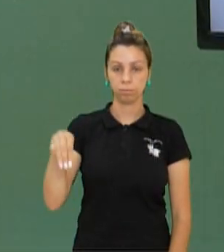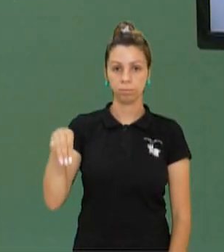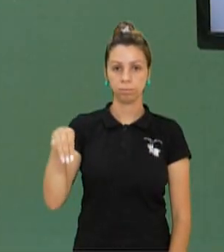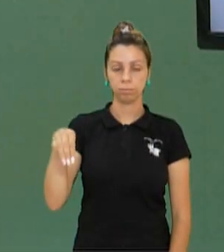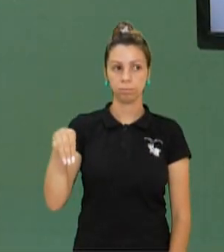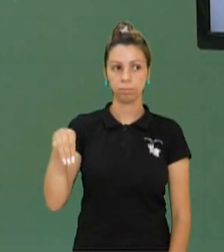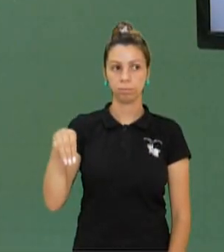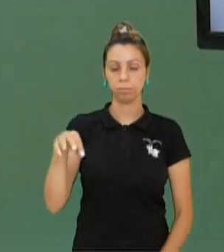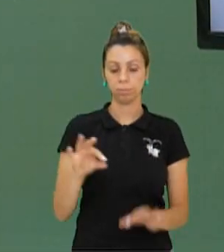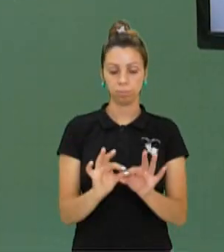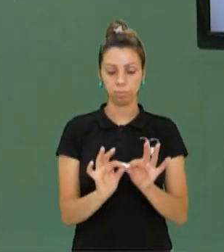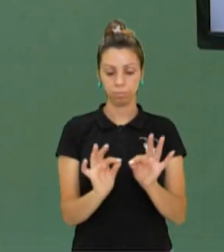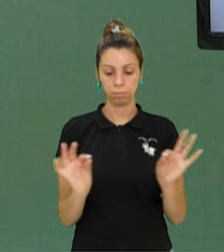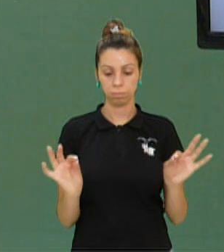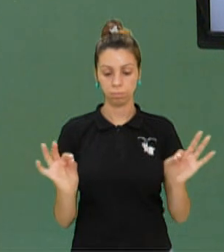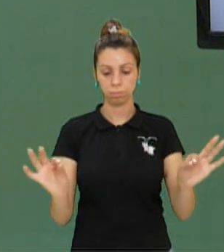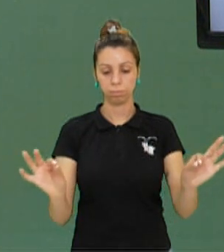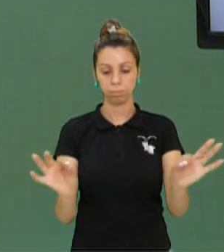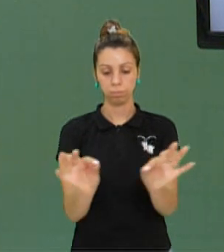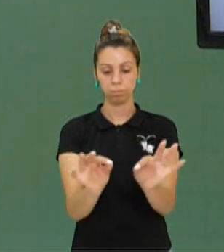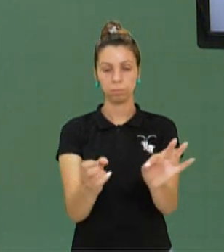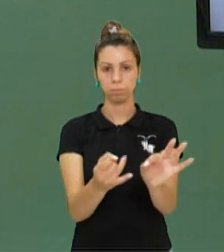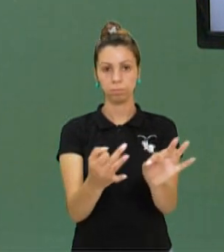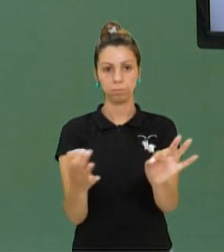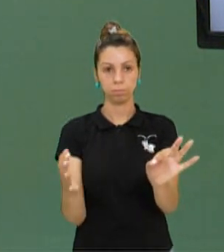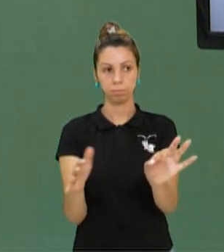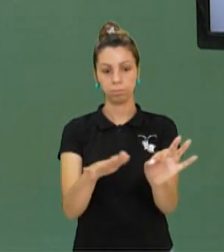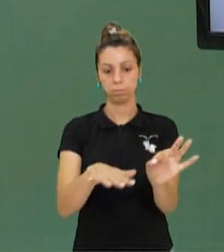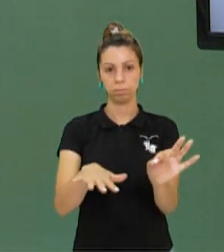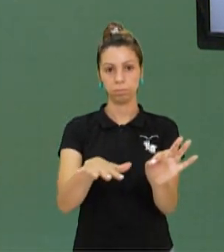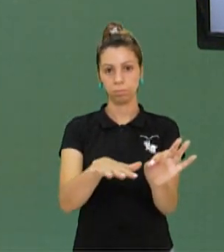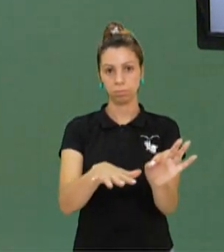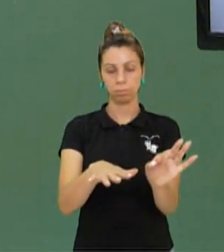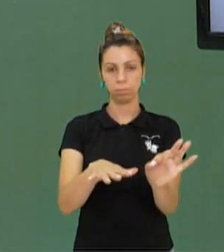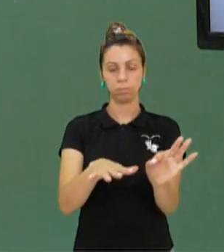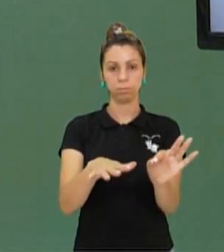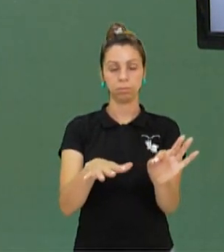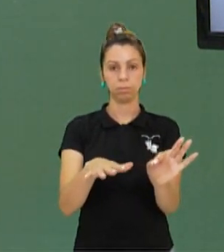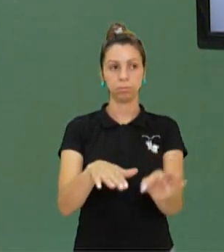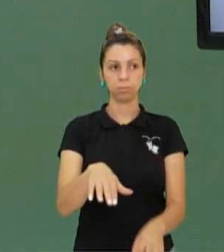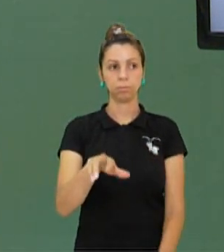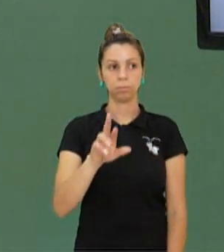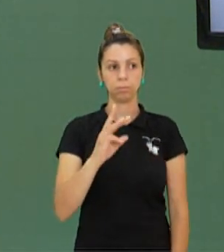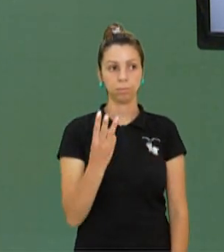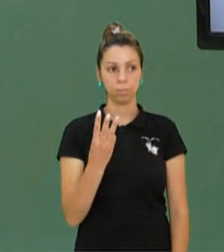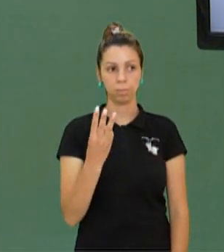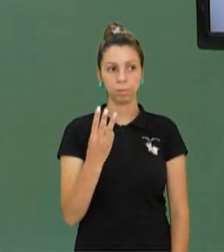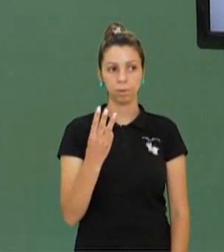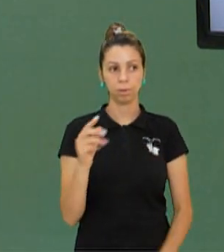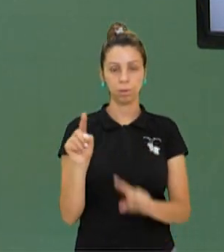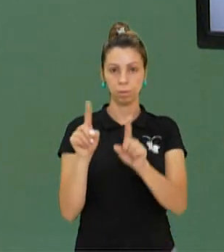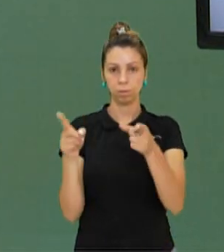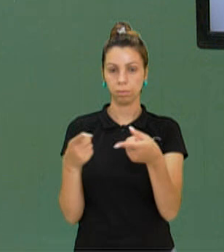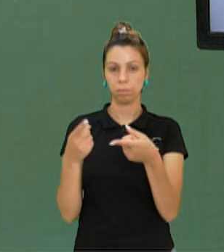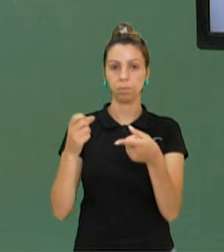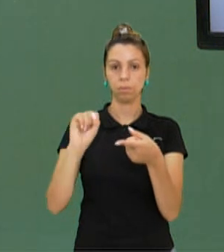do hexágono regular vai ser igual a 3, que multiplica 8 ao